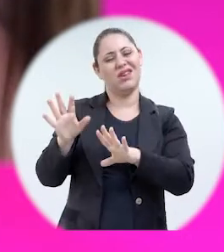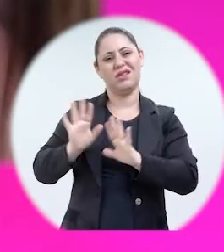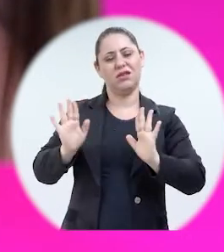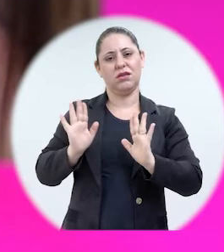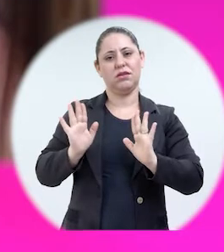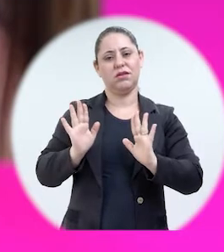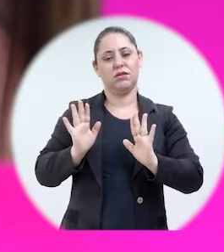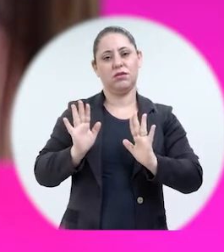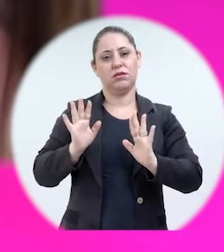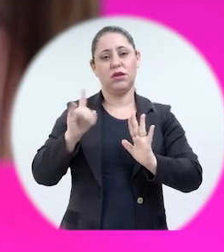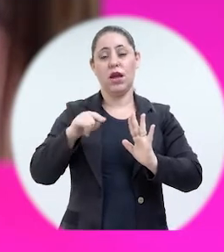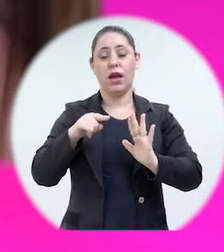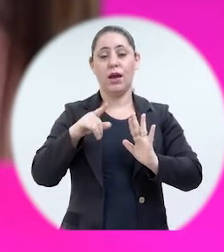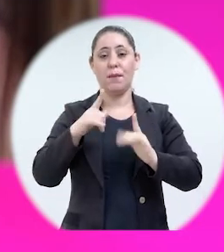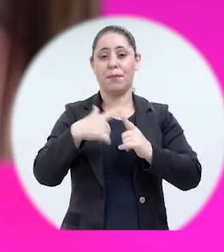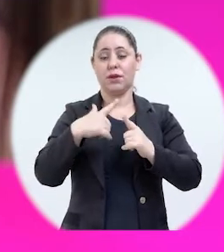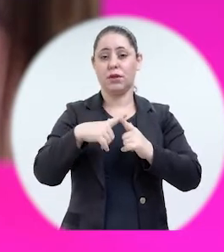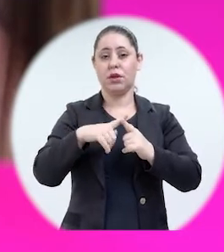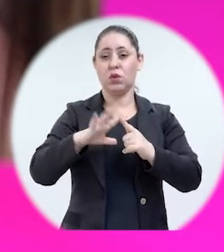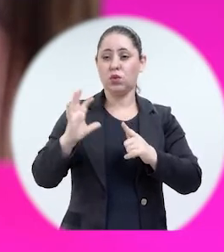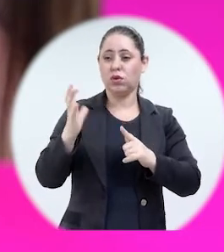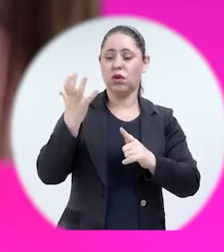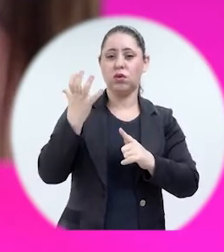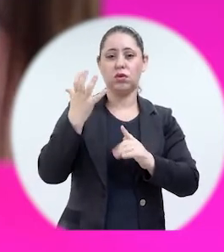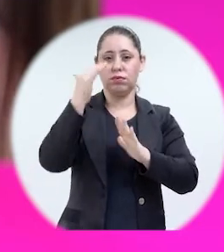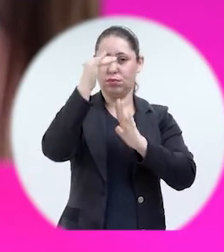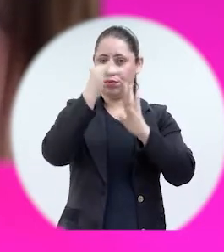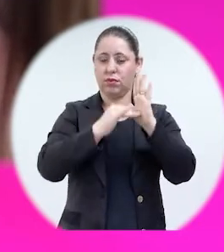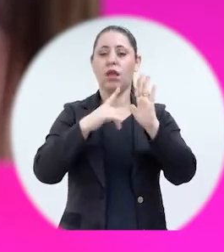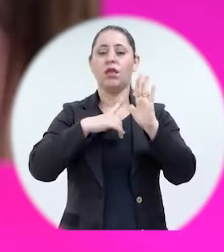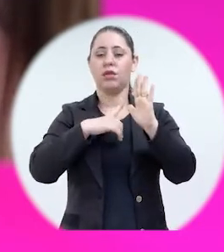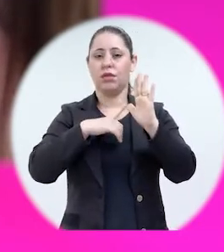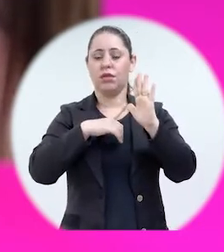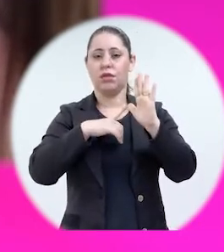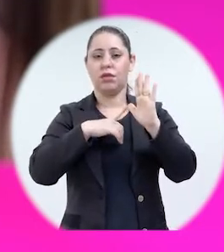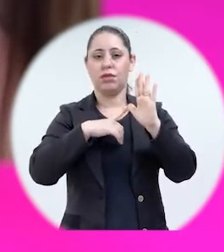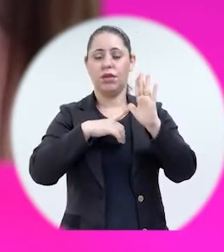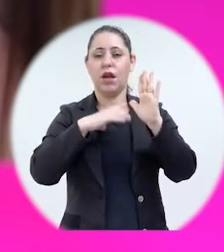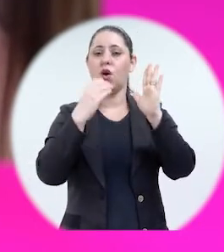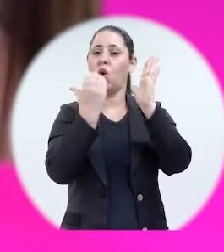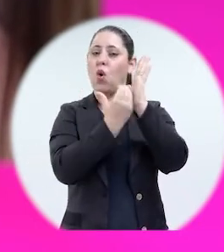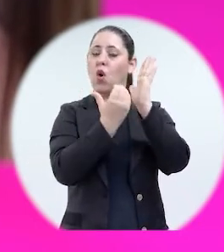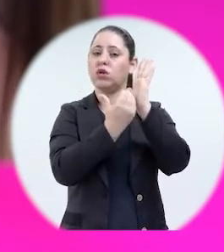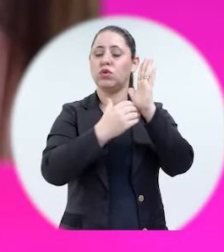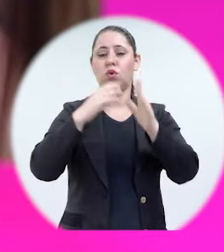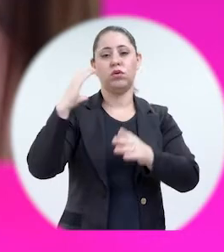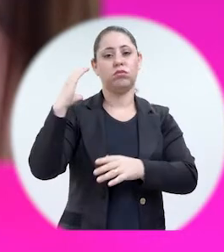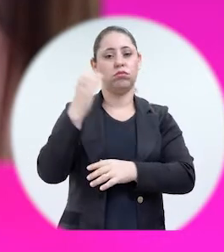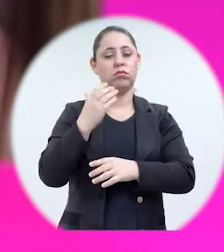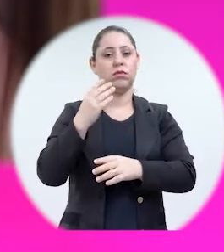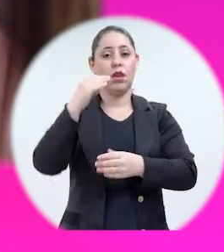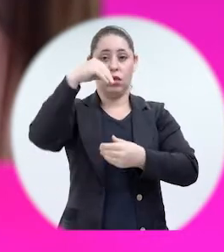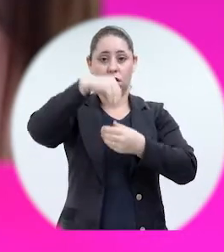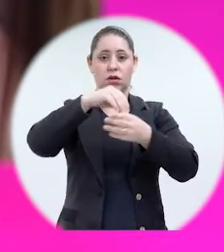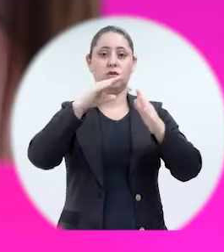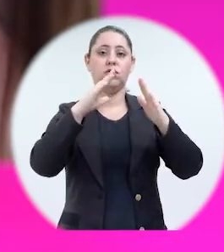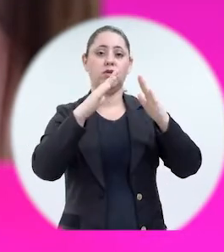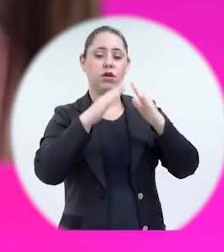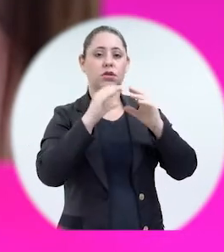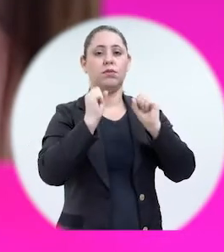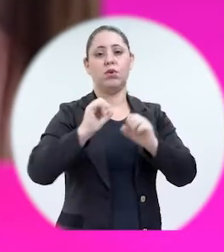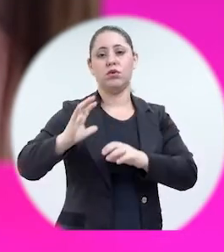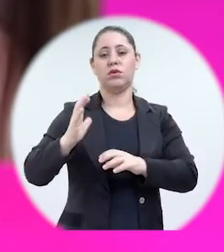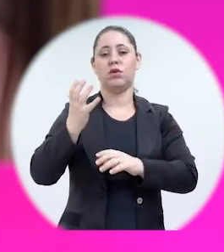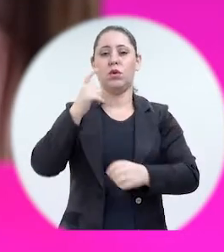que elas desejam, né? Todos esses fatos, em regra, estão previstos lá no nosso Código Penal, né? Seja dentro de